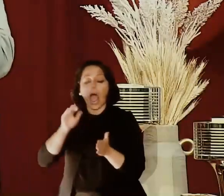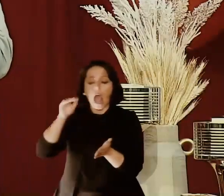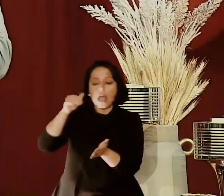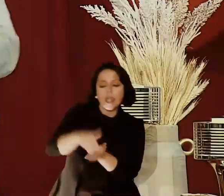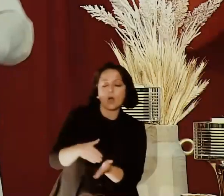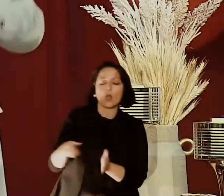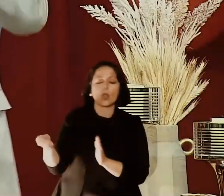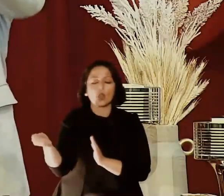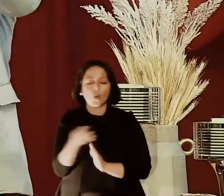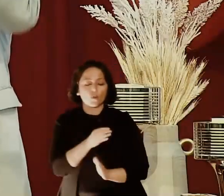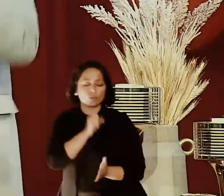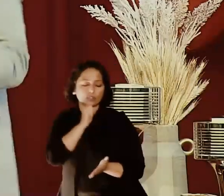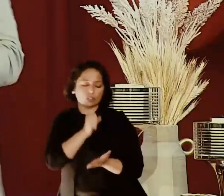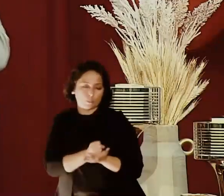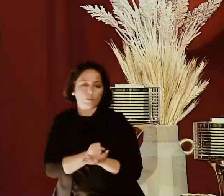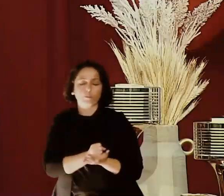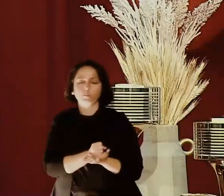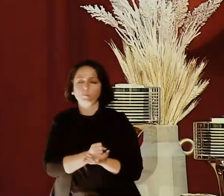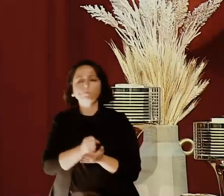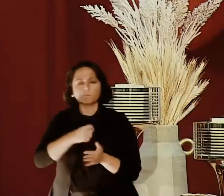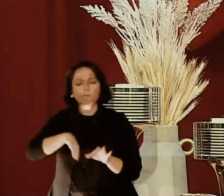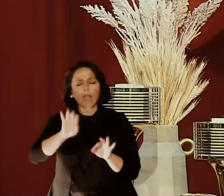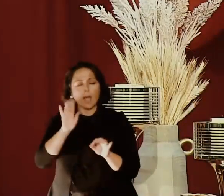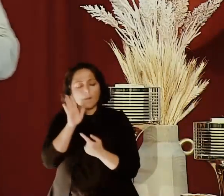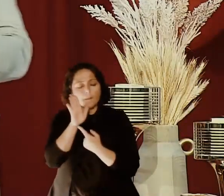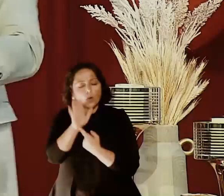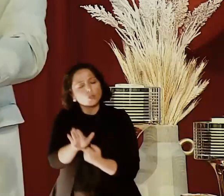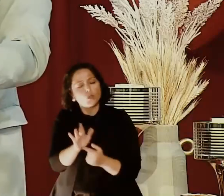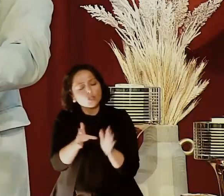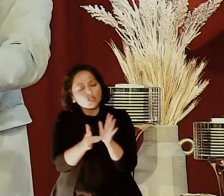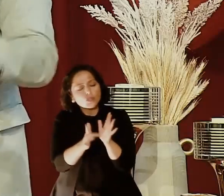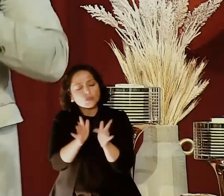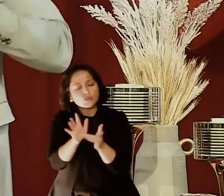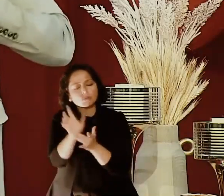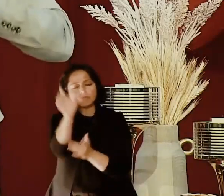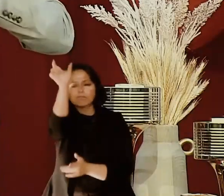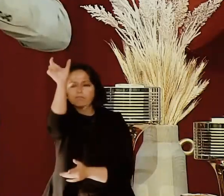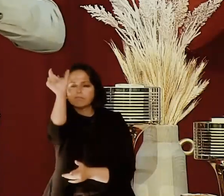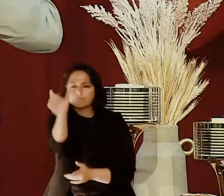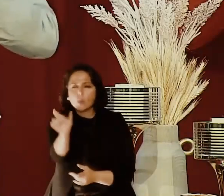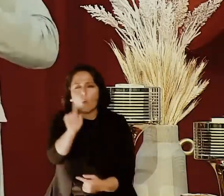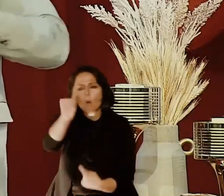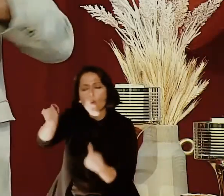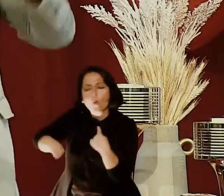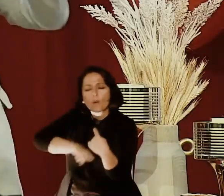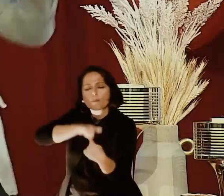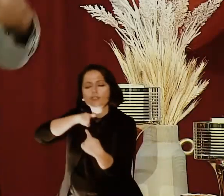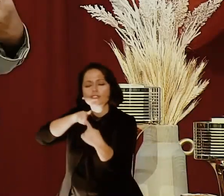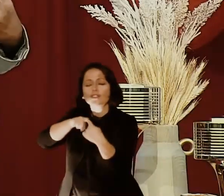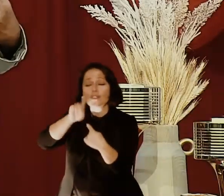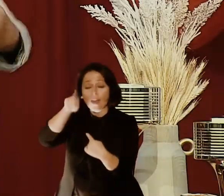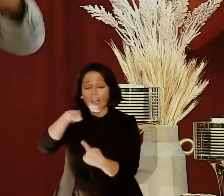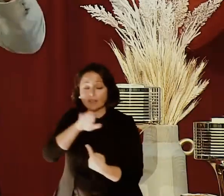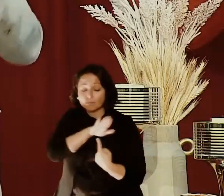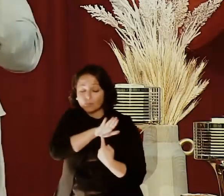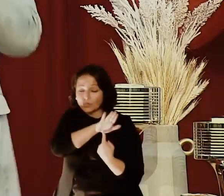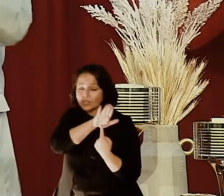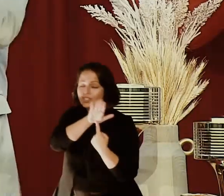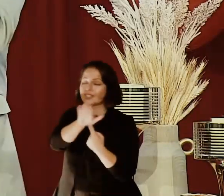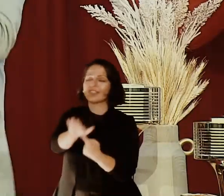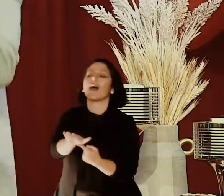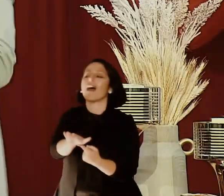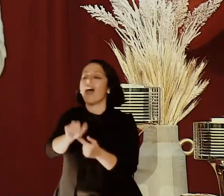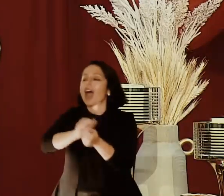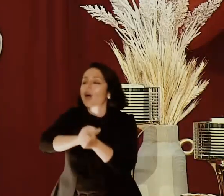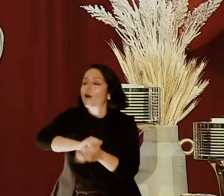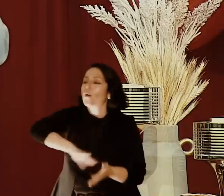dos profetas, e falou de forma plena por meio do seu Filho Jesus Cristo. O objetivo do Senhor é revelar-se, revelar